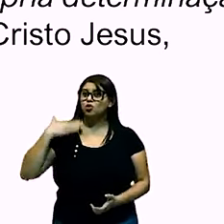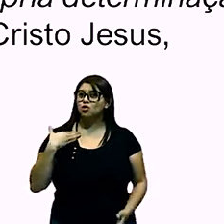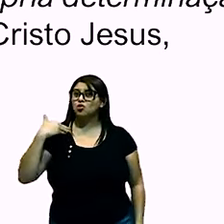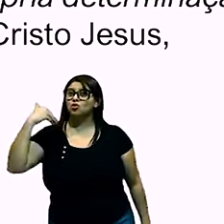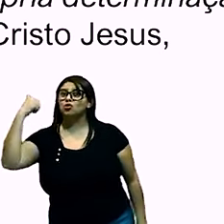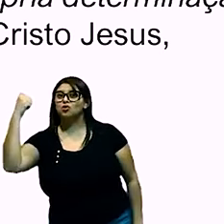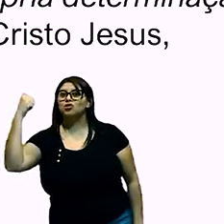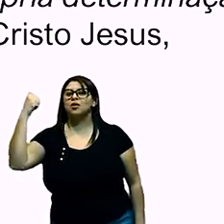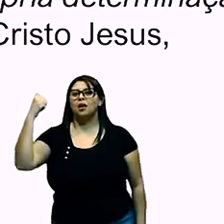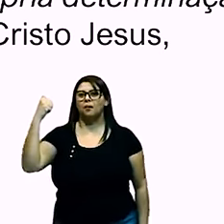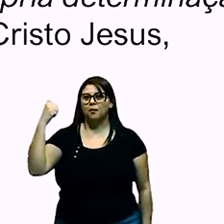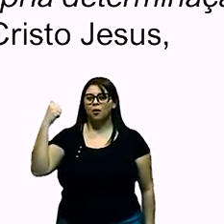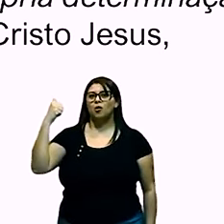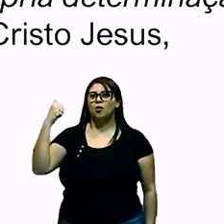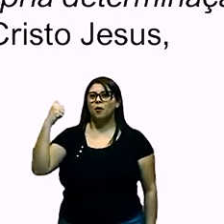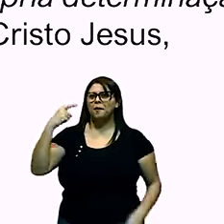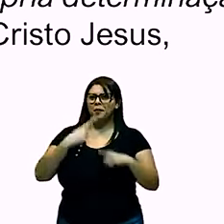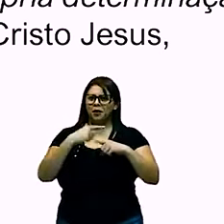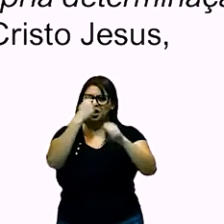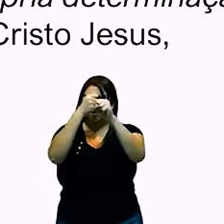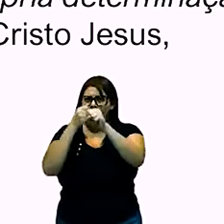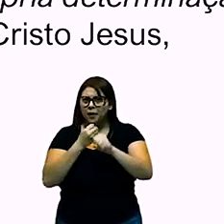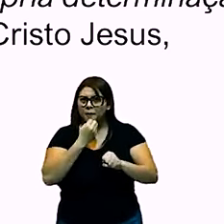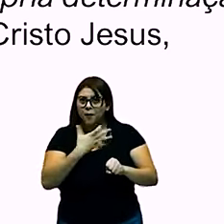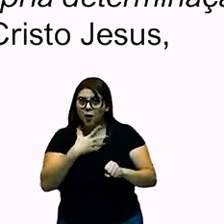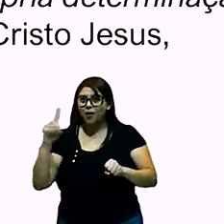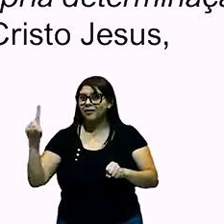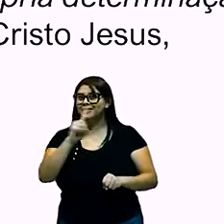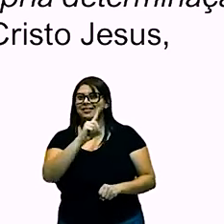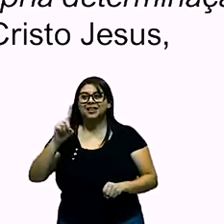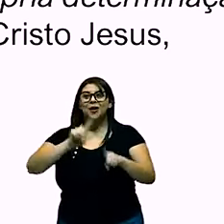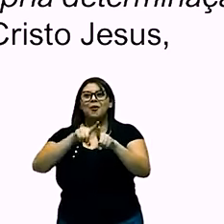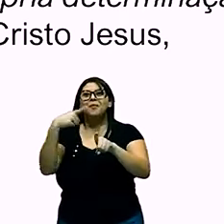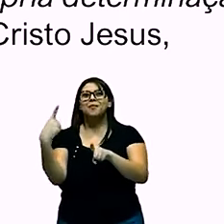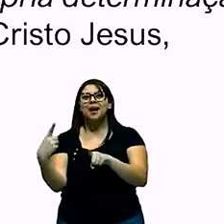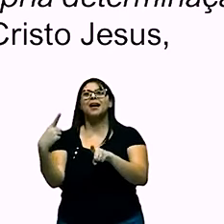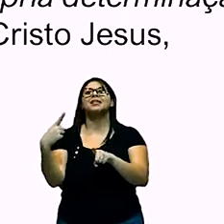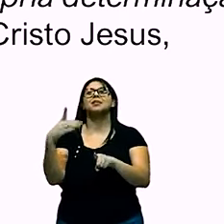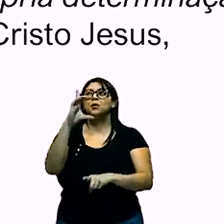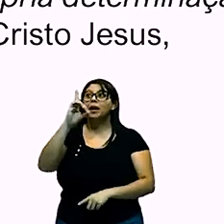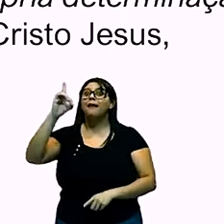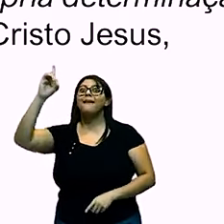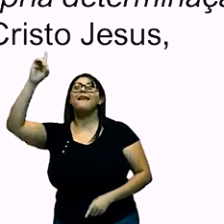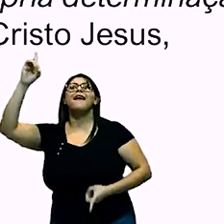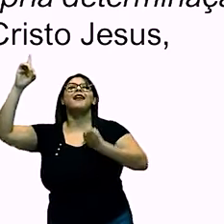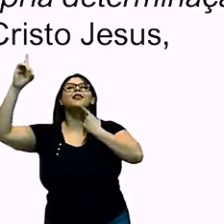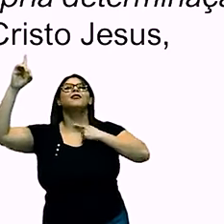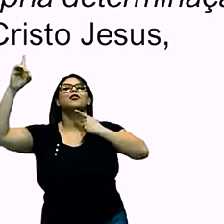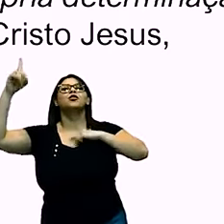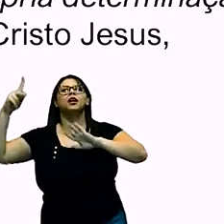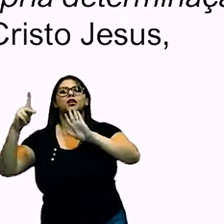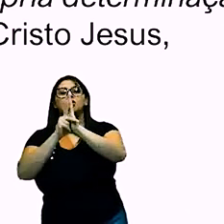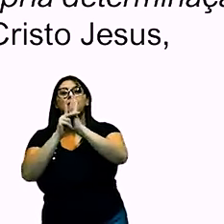vocação, não segundo as nossas obras, mas conforme a sua própria determinação e graça, que nos foi dada